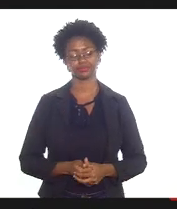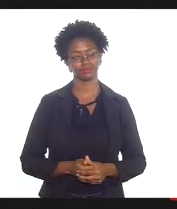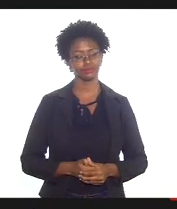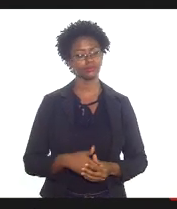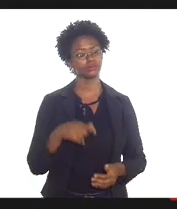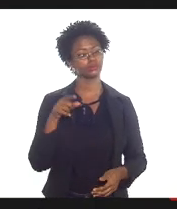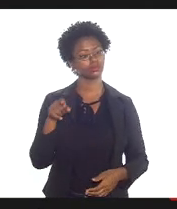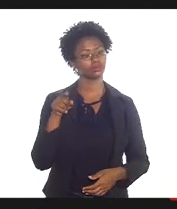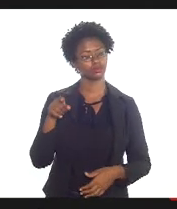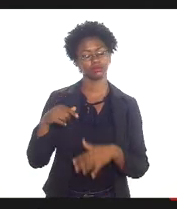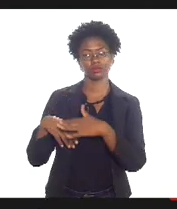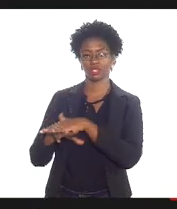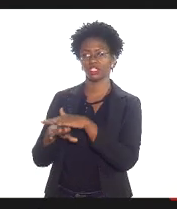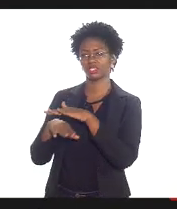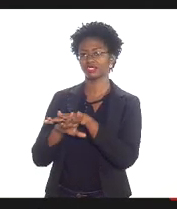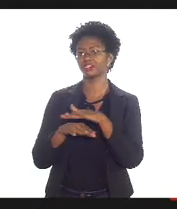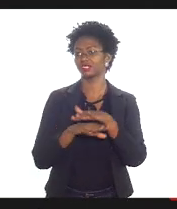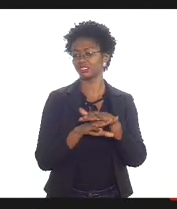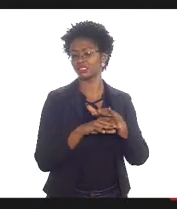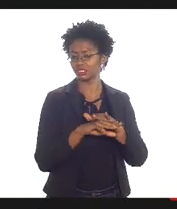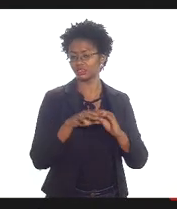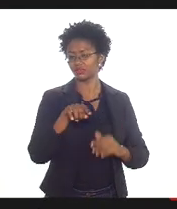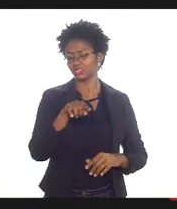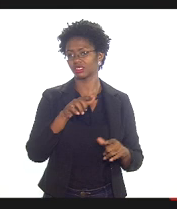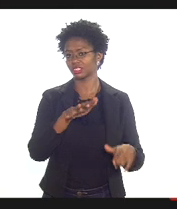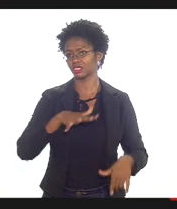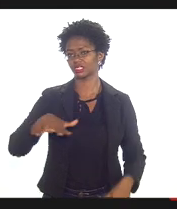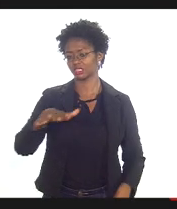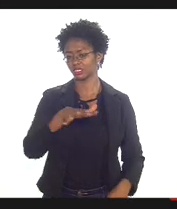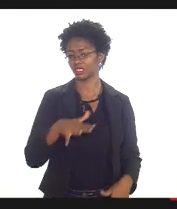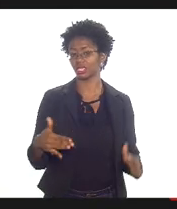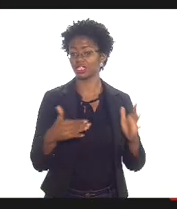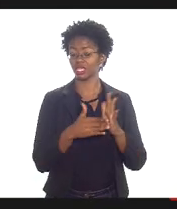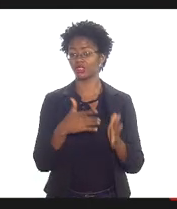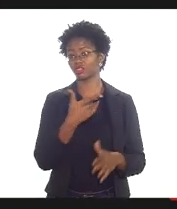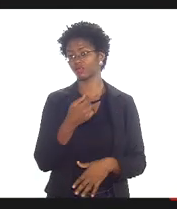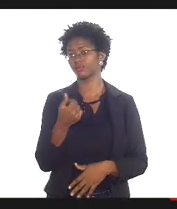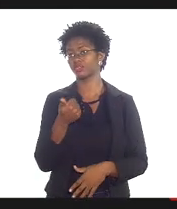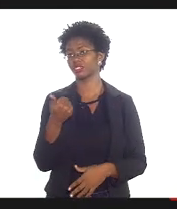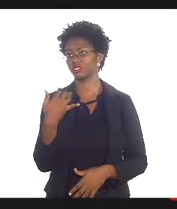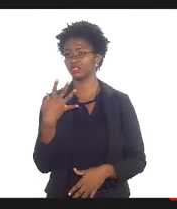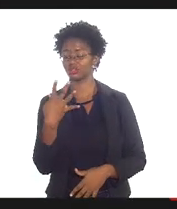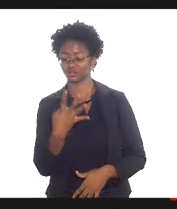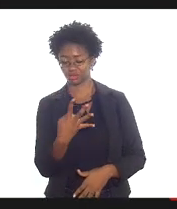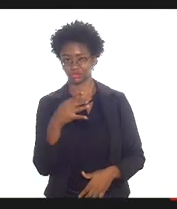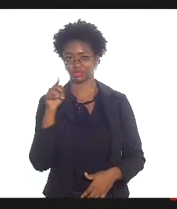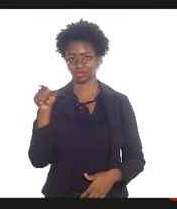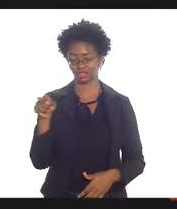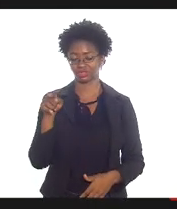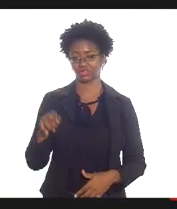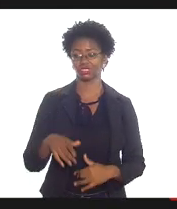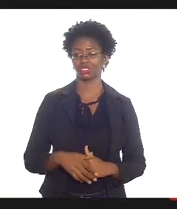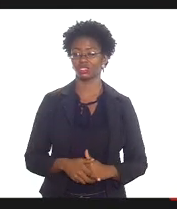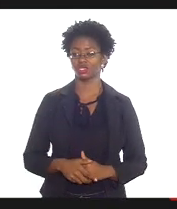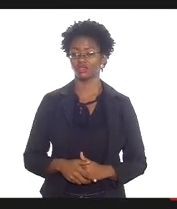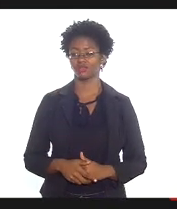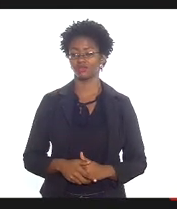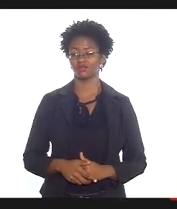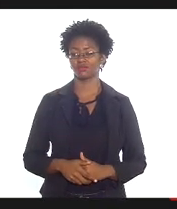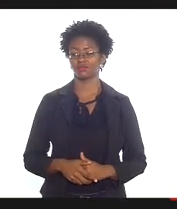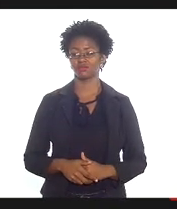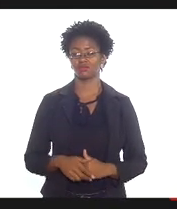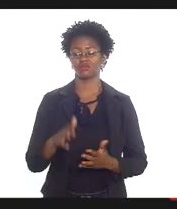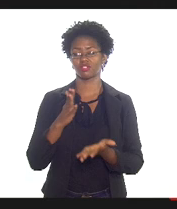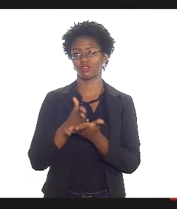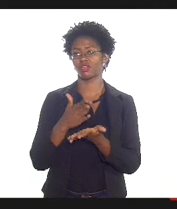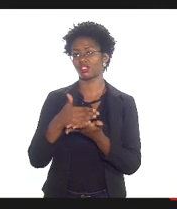reserva desses campos. Tá certo? Até 2014, na prorrata, no rateio